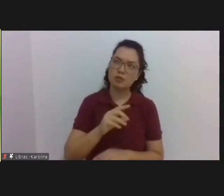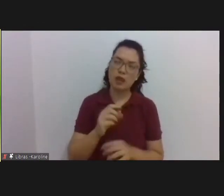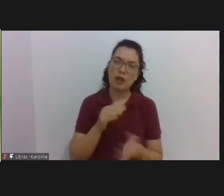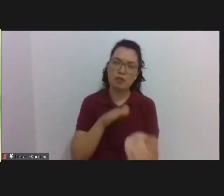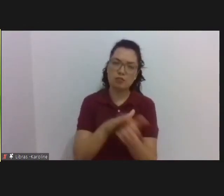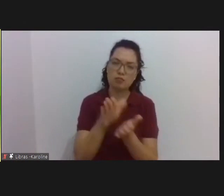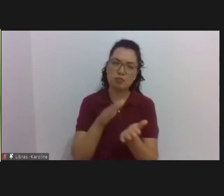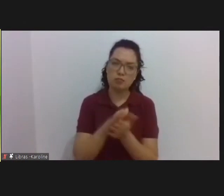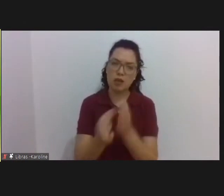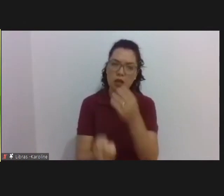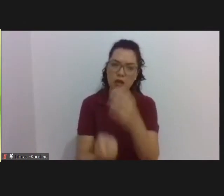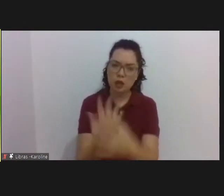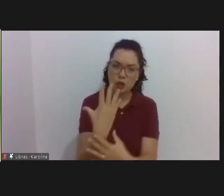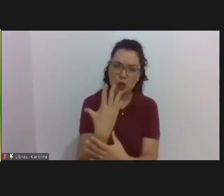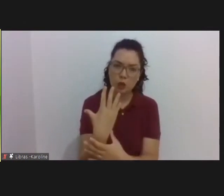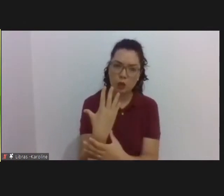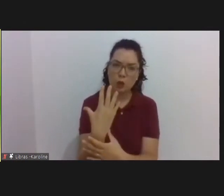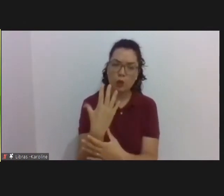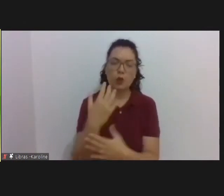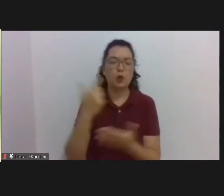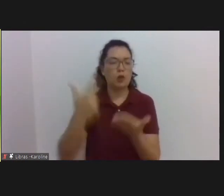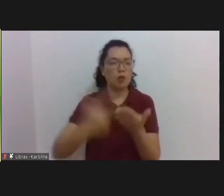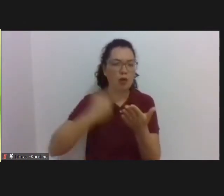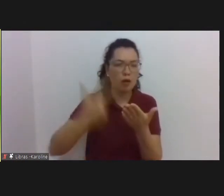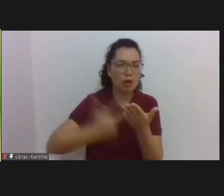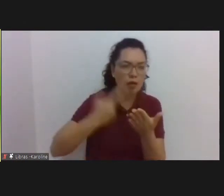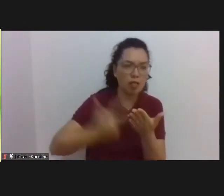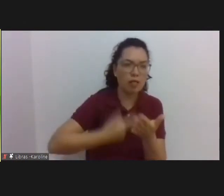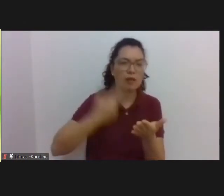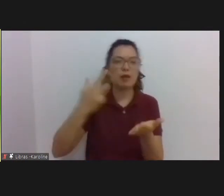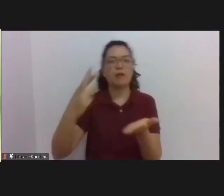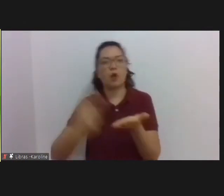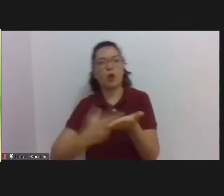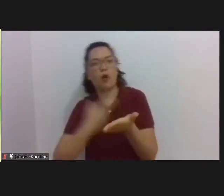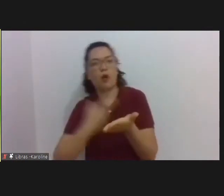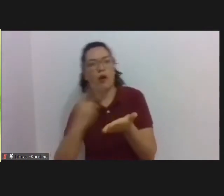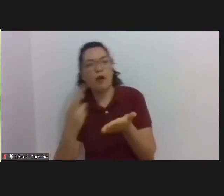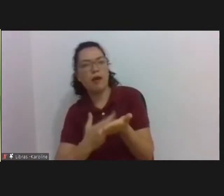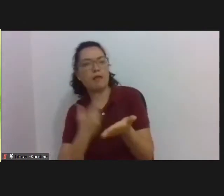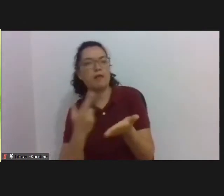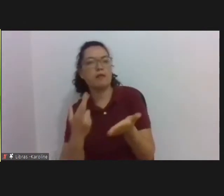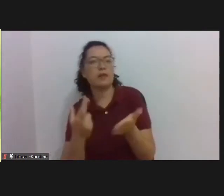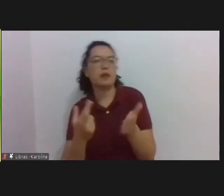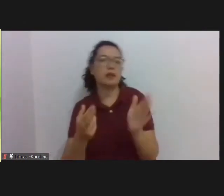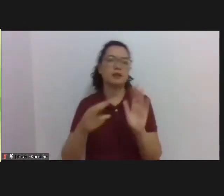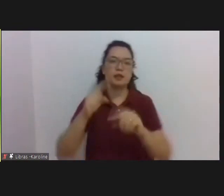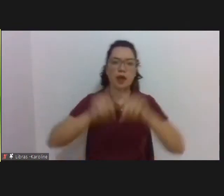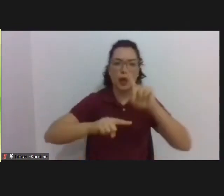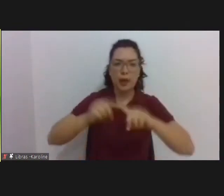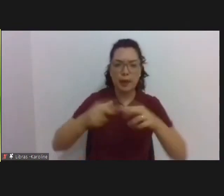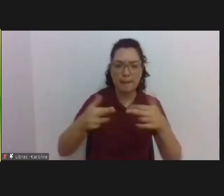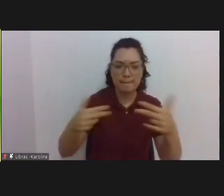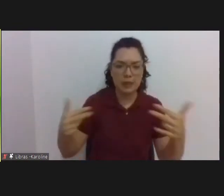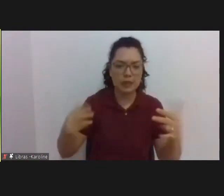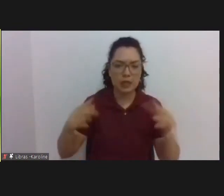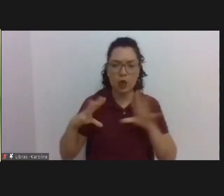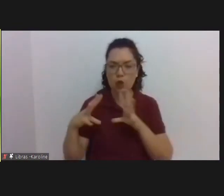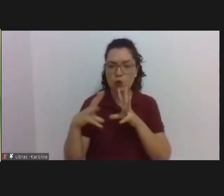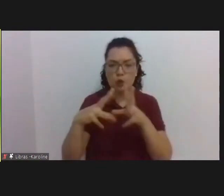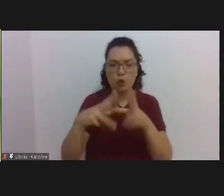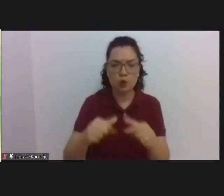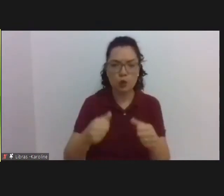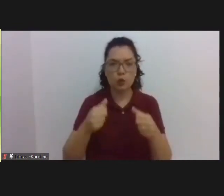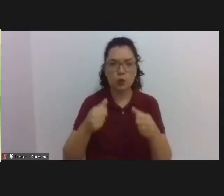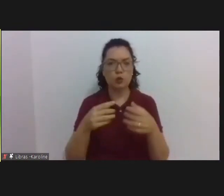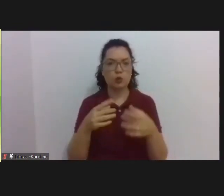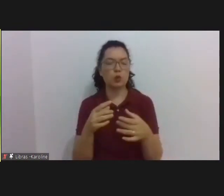de 120 vídeos com os registros das atividades realizadas, tudo a ser disponibilizado gratuitamente no